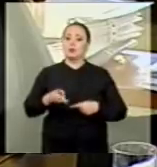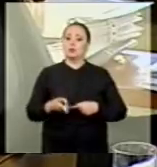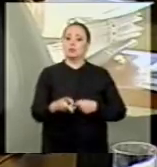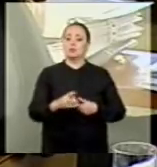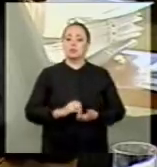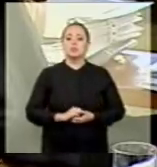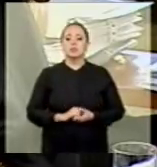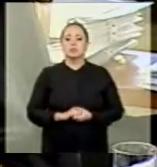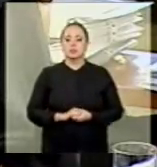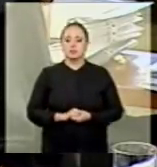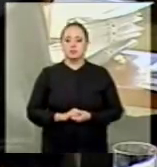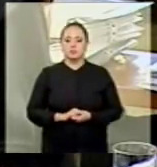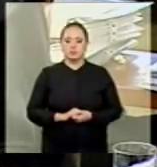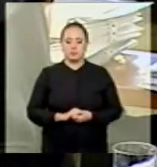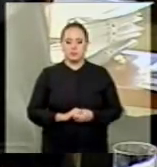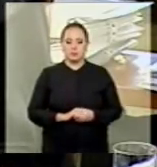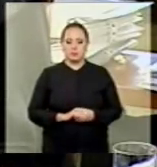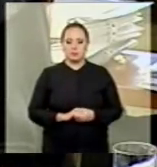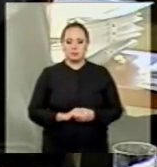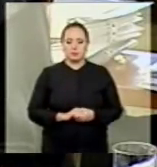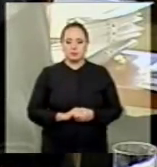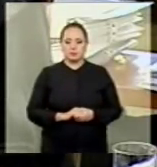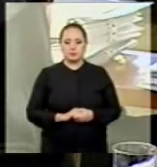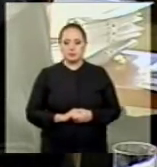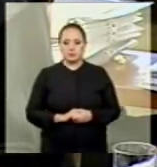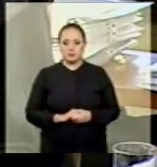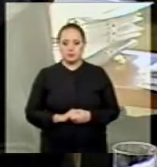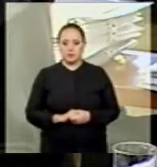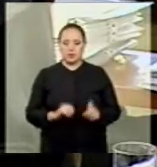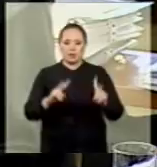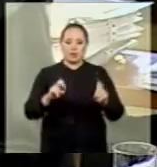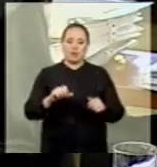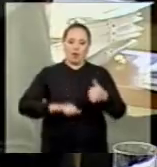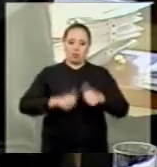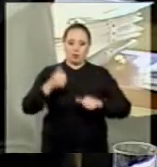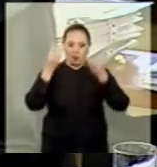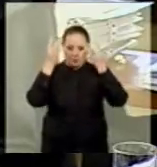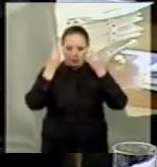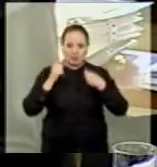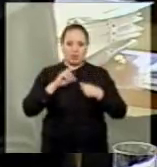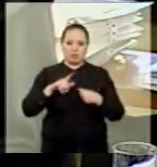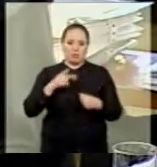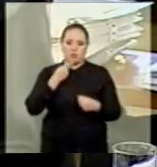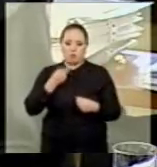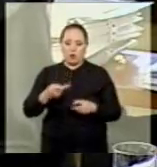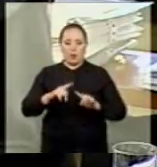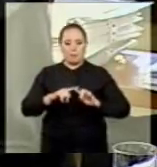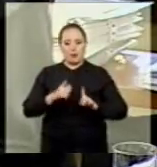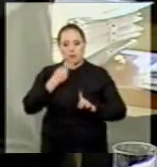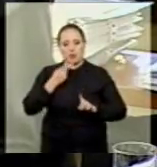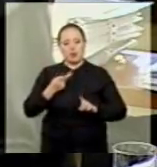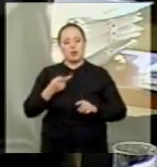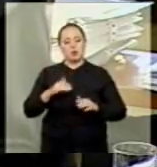Esta questão que, através de uma análise abstrata, Vossa Excelência não adianta o posicionamento, mas diz qual é a